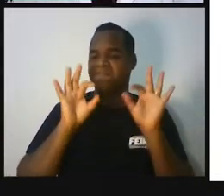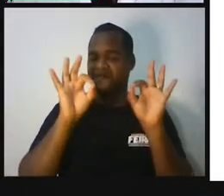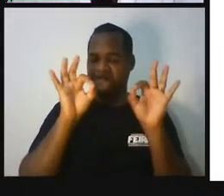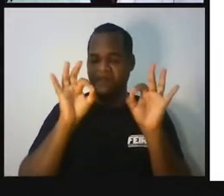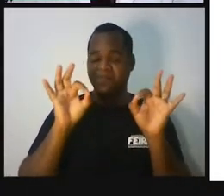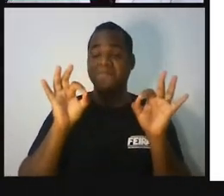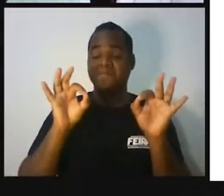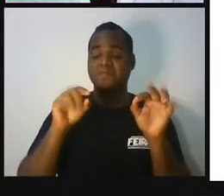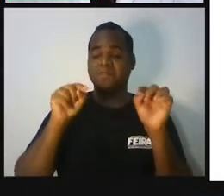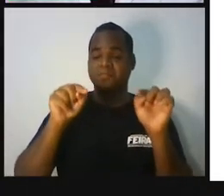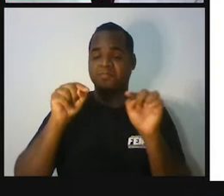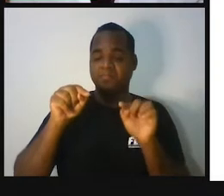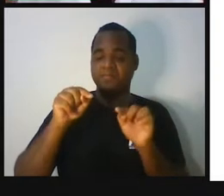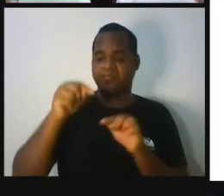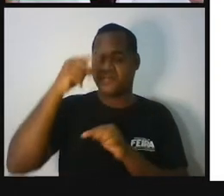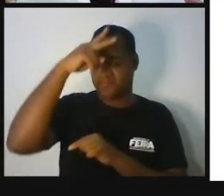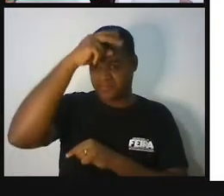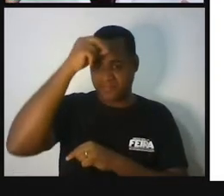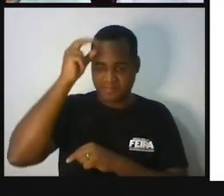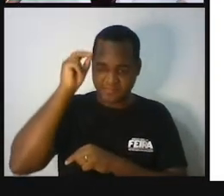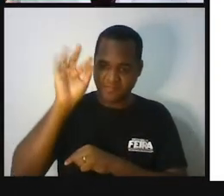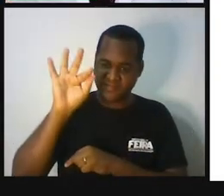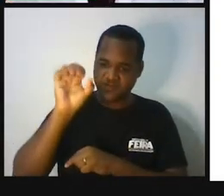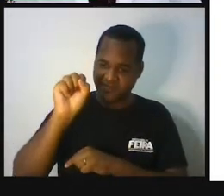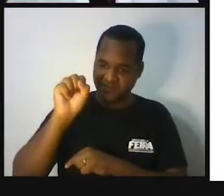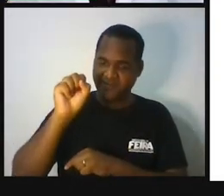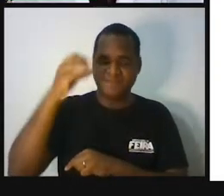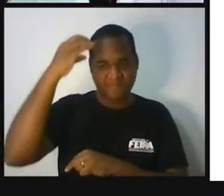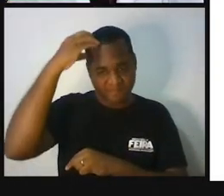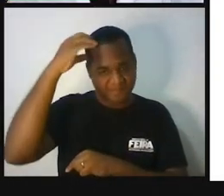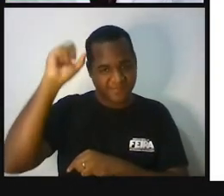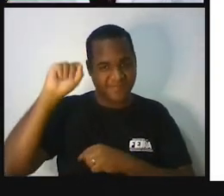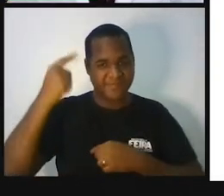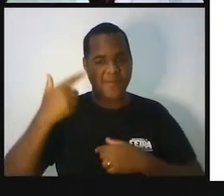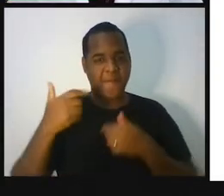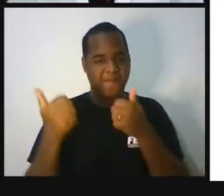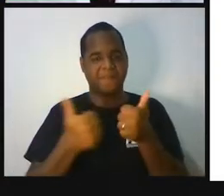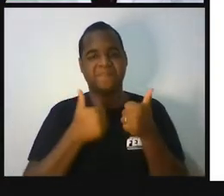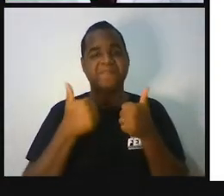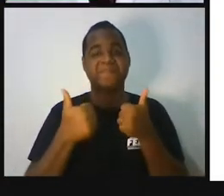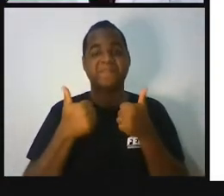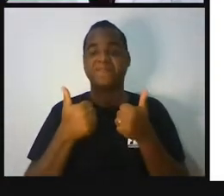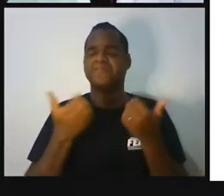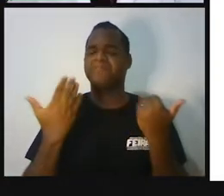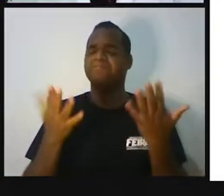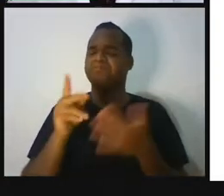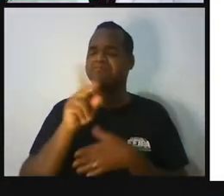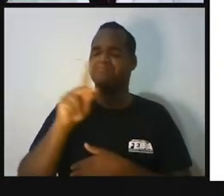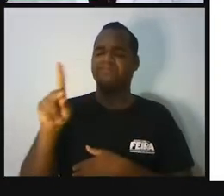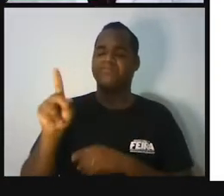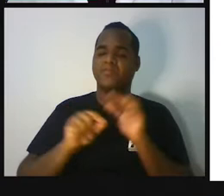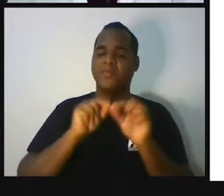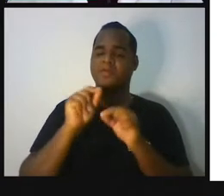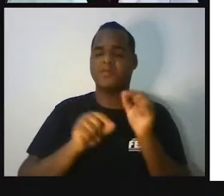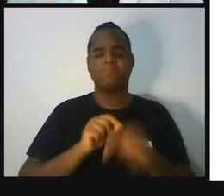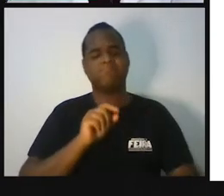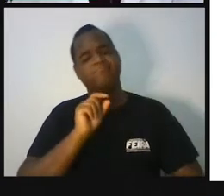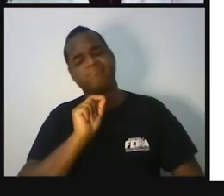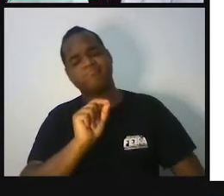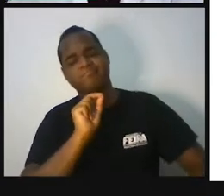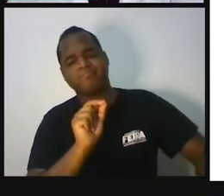município apelidado de princesa do amor e aí professor qual é o